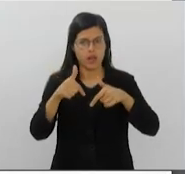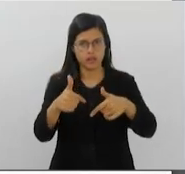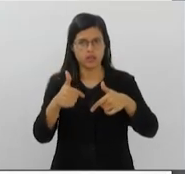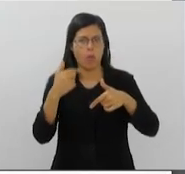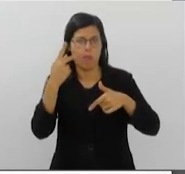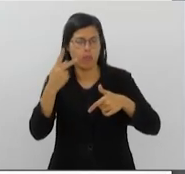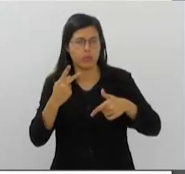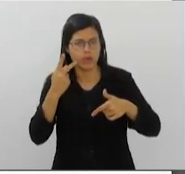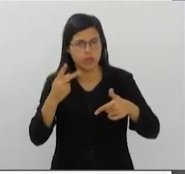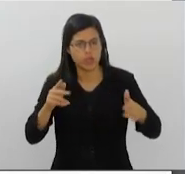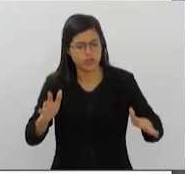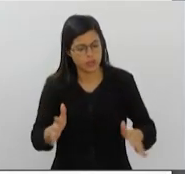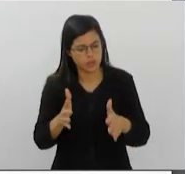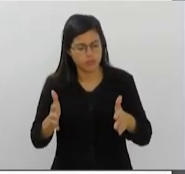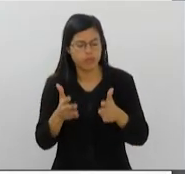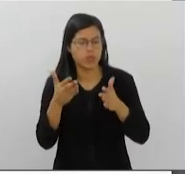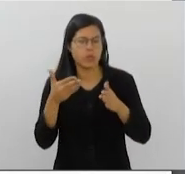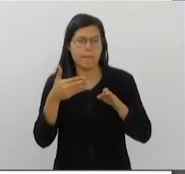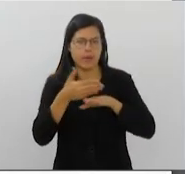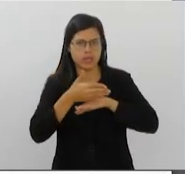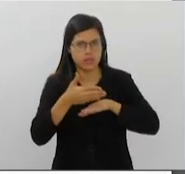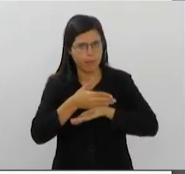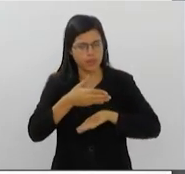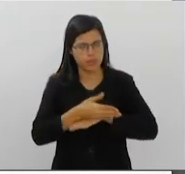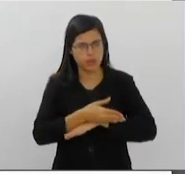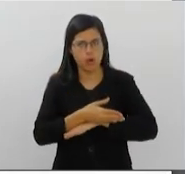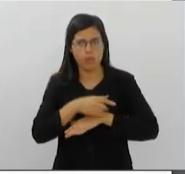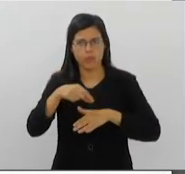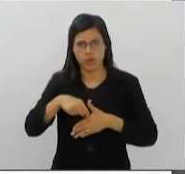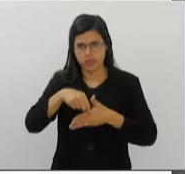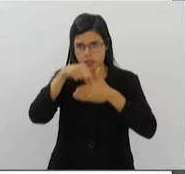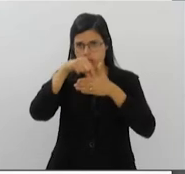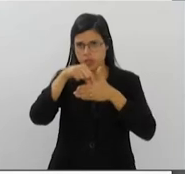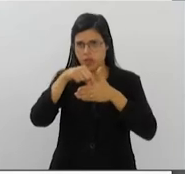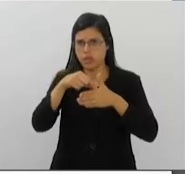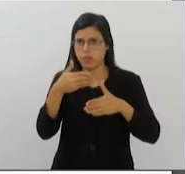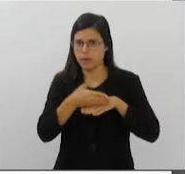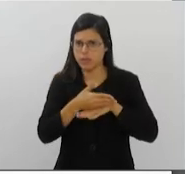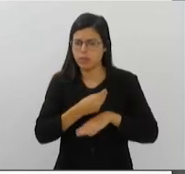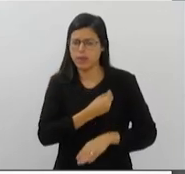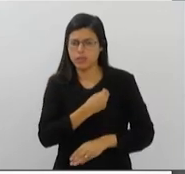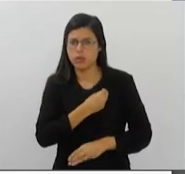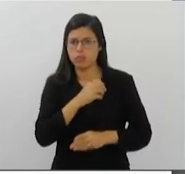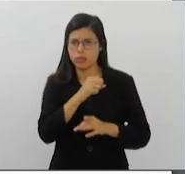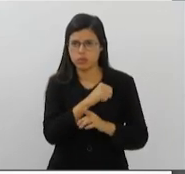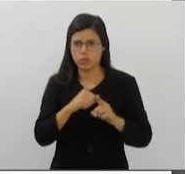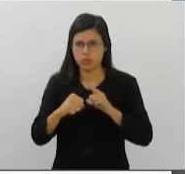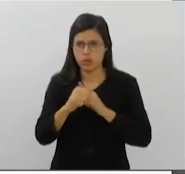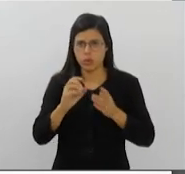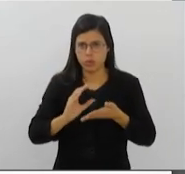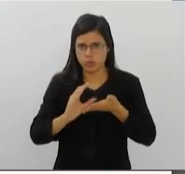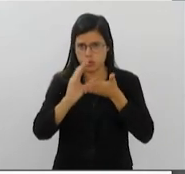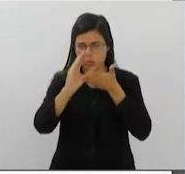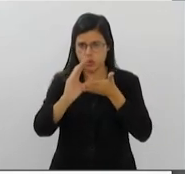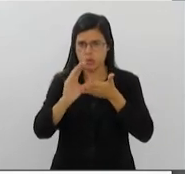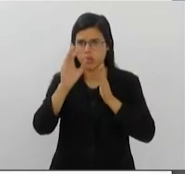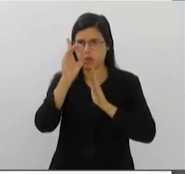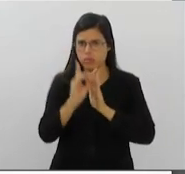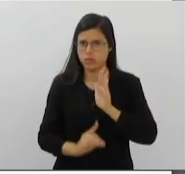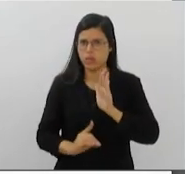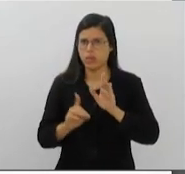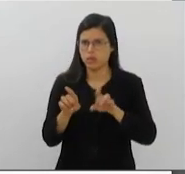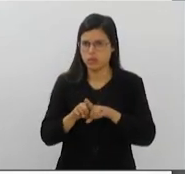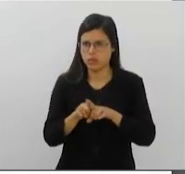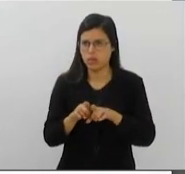estar incentivando a participação das lideranças, participação da sociedade civil nos conselhos de direito e na atuação do